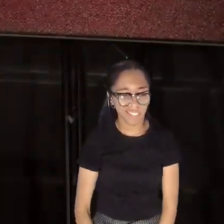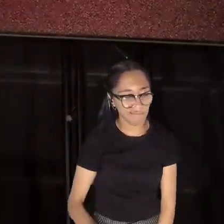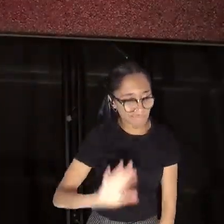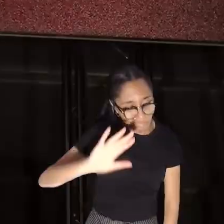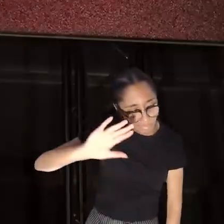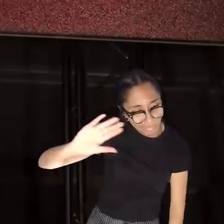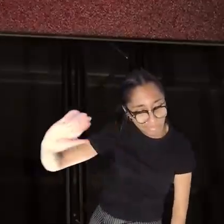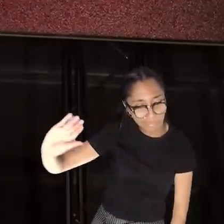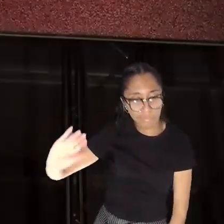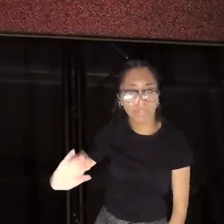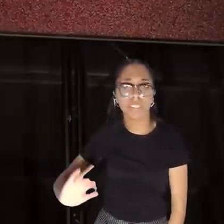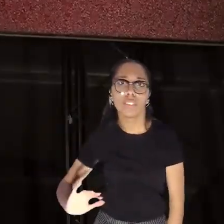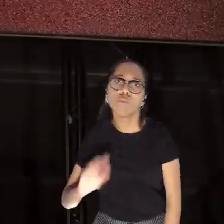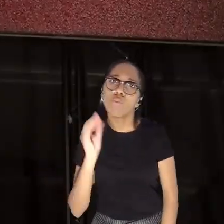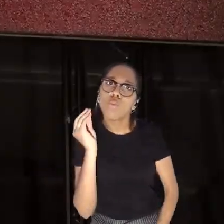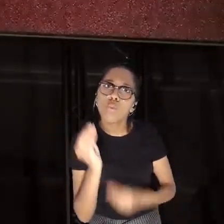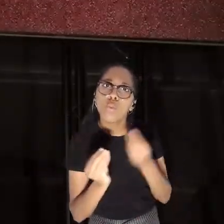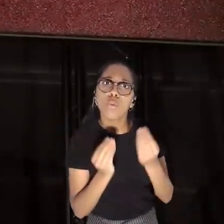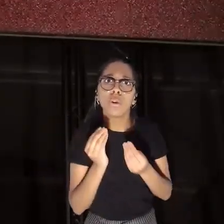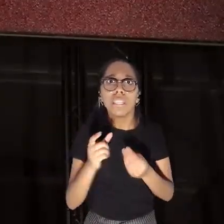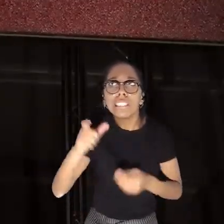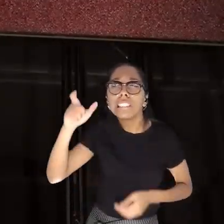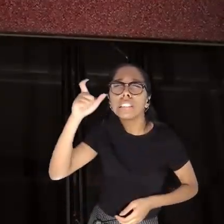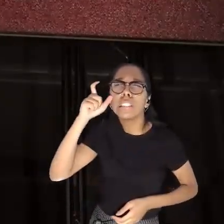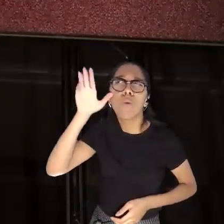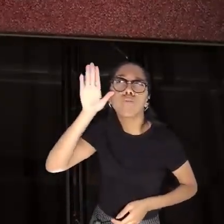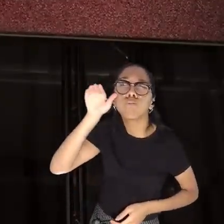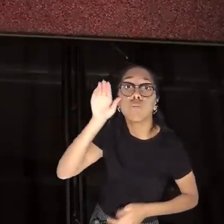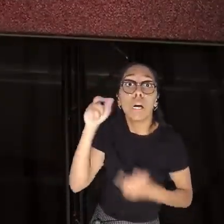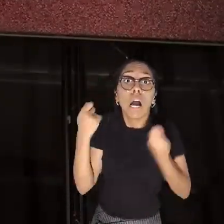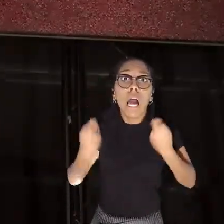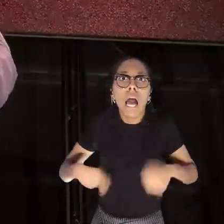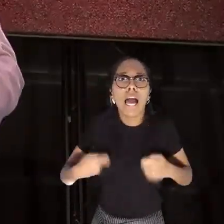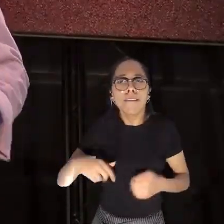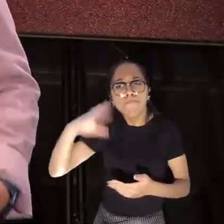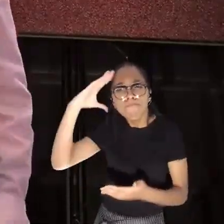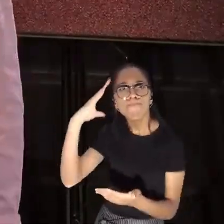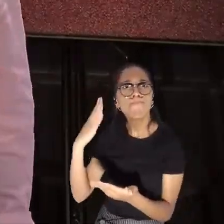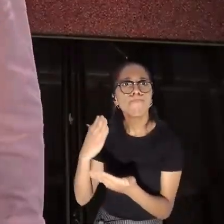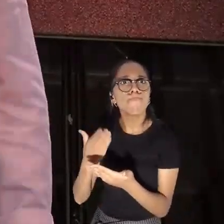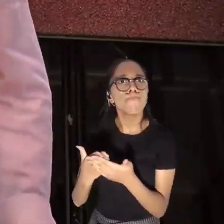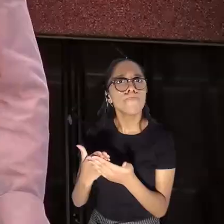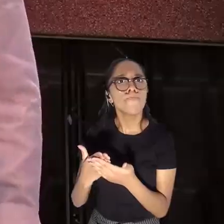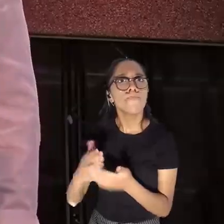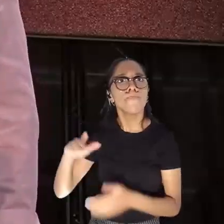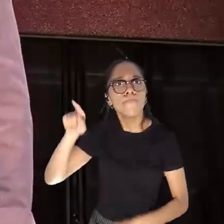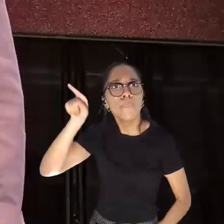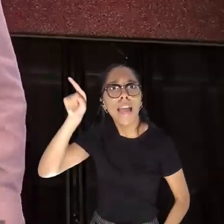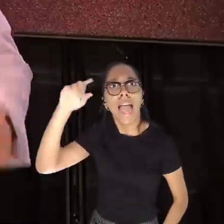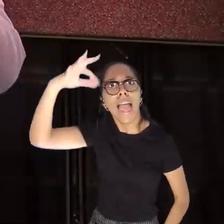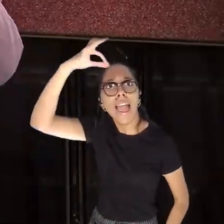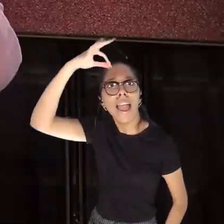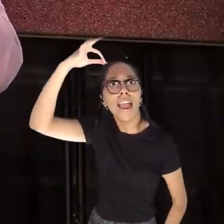A gente precisa se interessar pelo Espírito. A gente precisa acreditar no Espírito. Eu vou te dizer uma